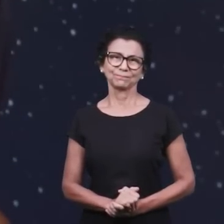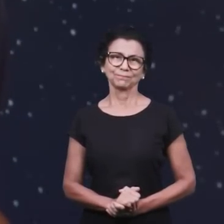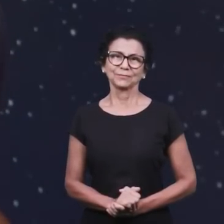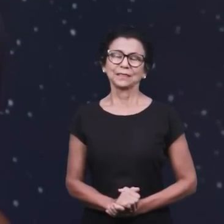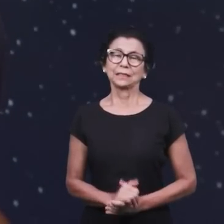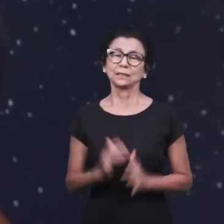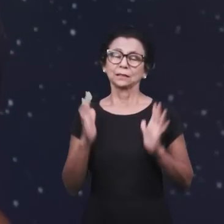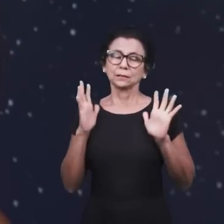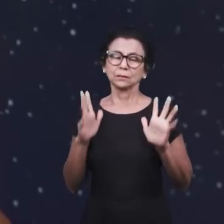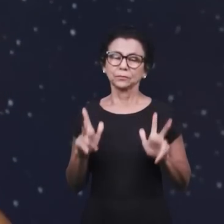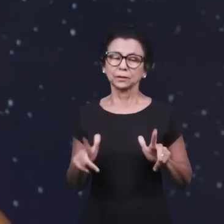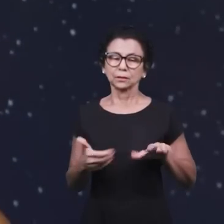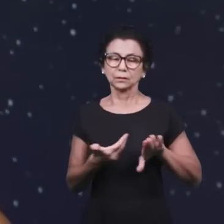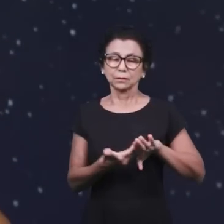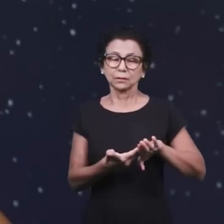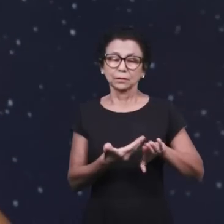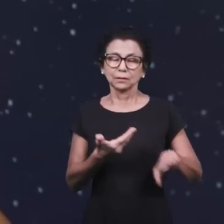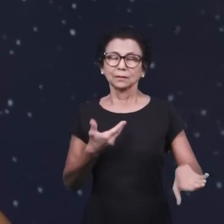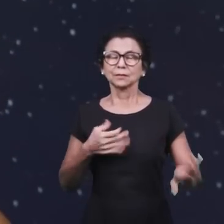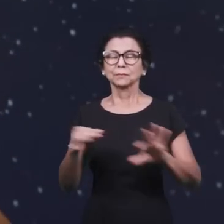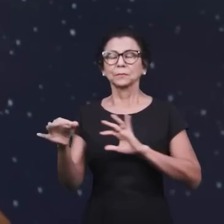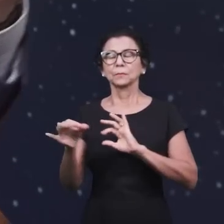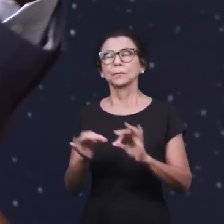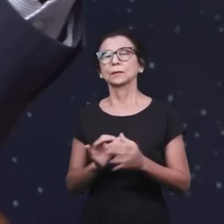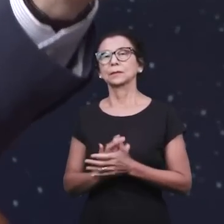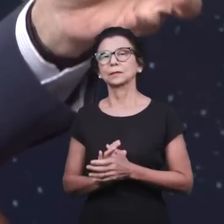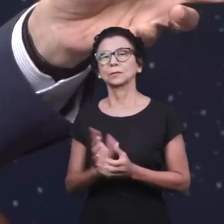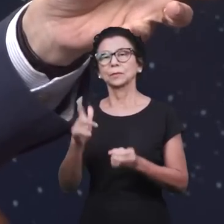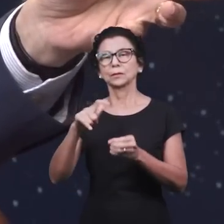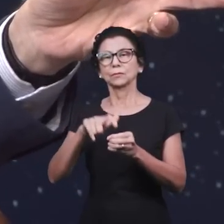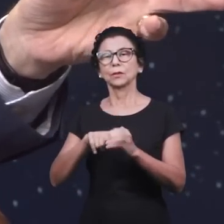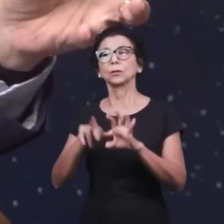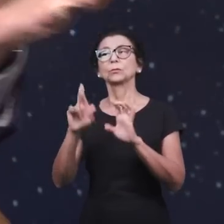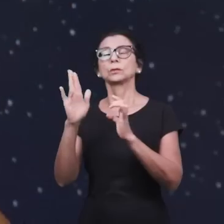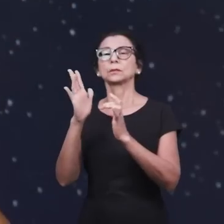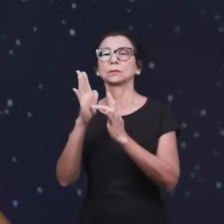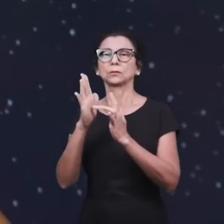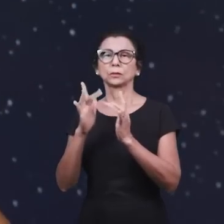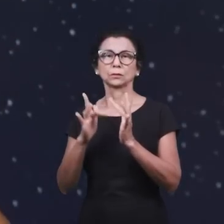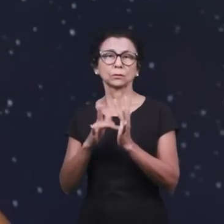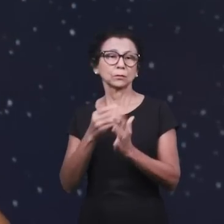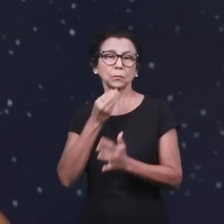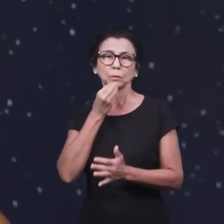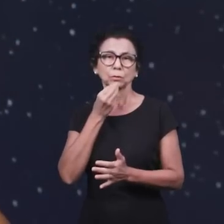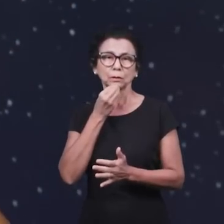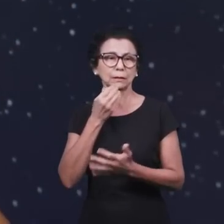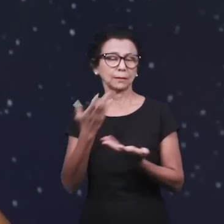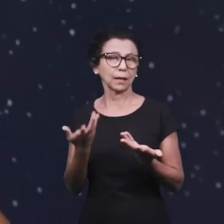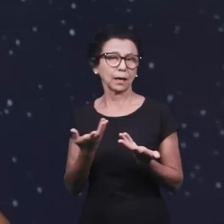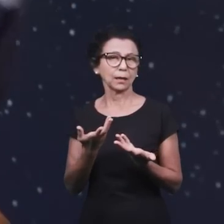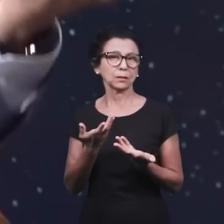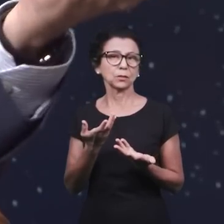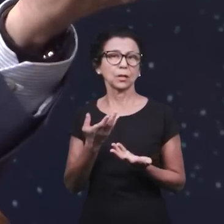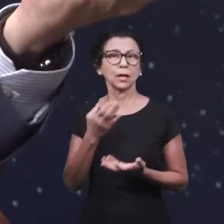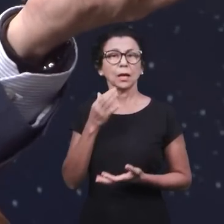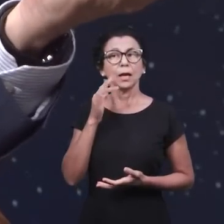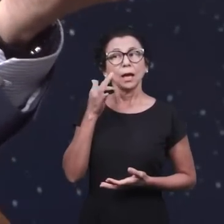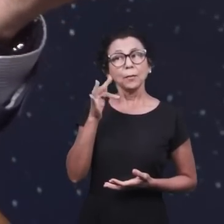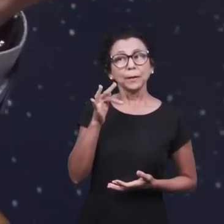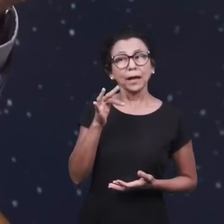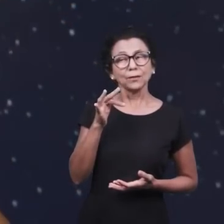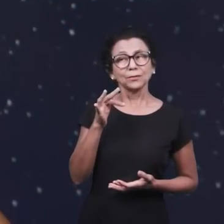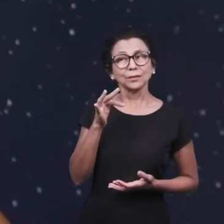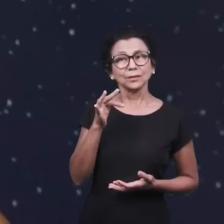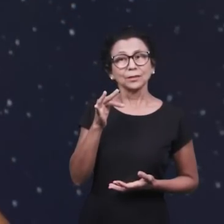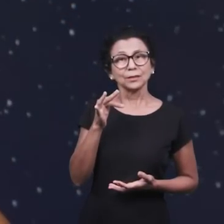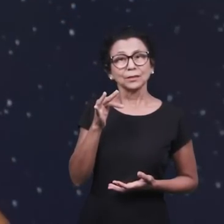ficando prontos para o grande dia do Senhor. É a oportunidade, ou seja, é breve, mas ao